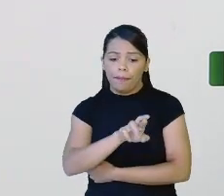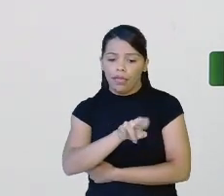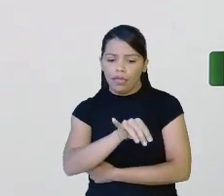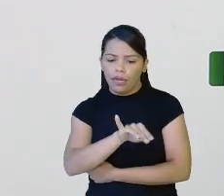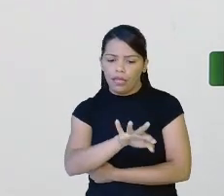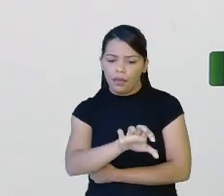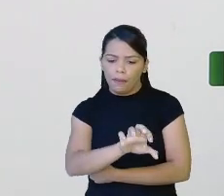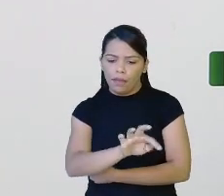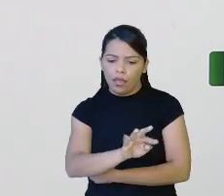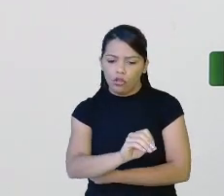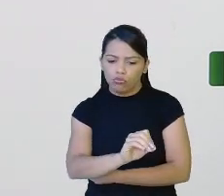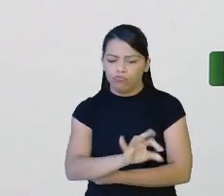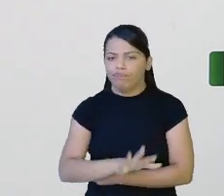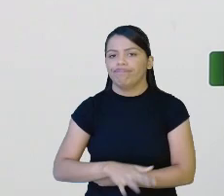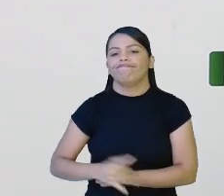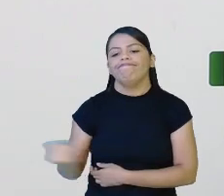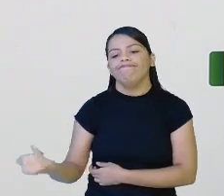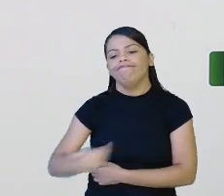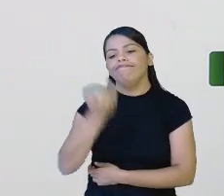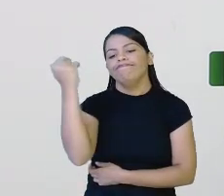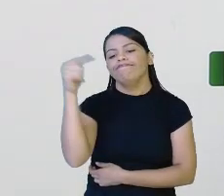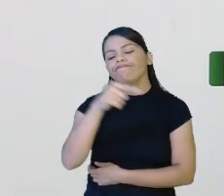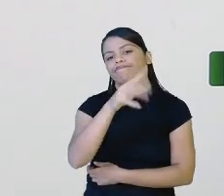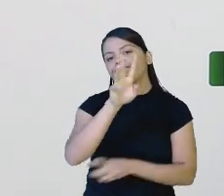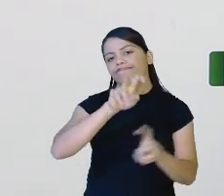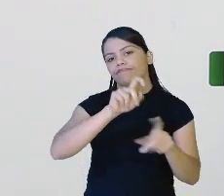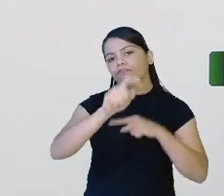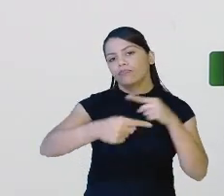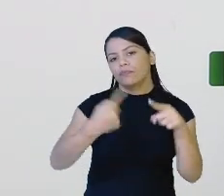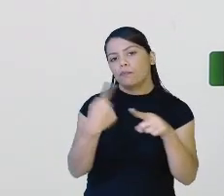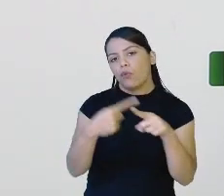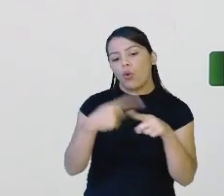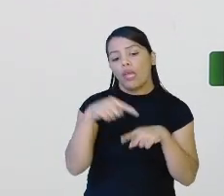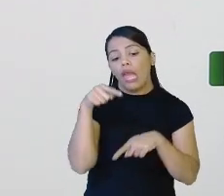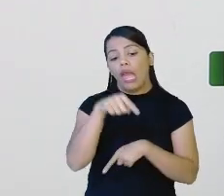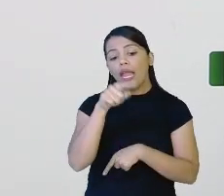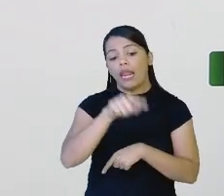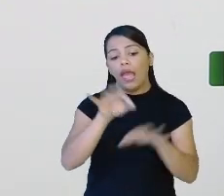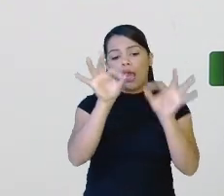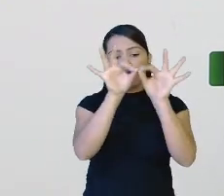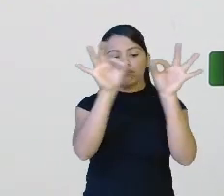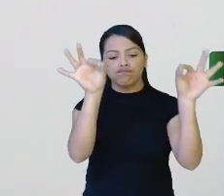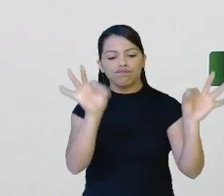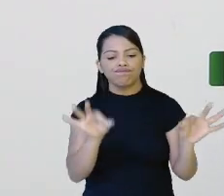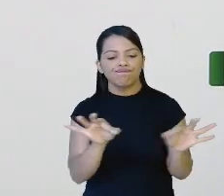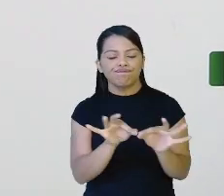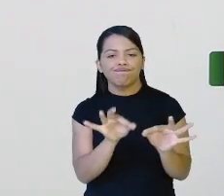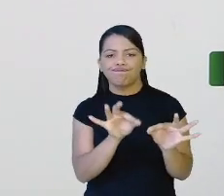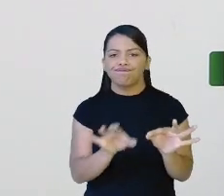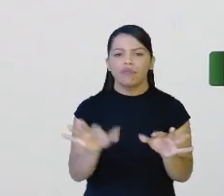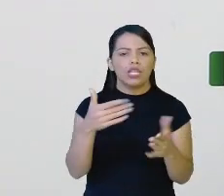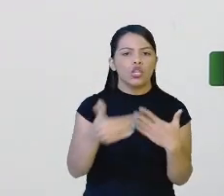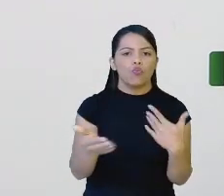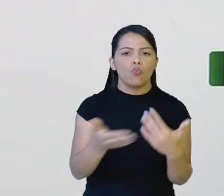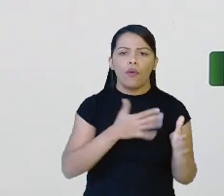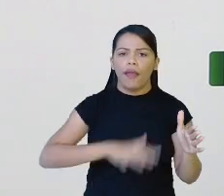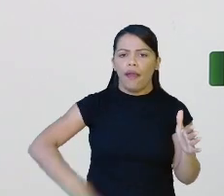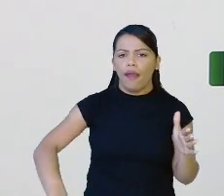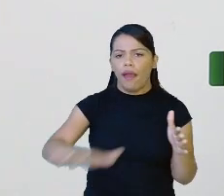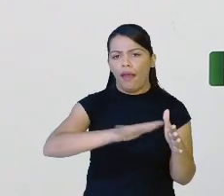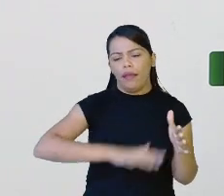quê? Porque o perímetro é a medida do contorno de determinado espaço. É